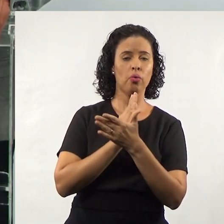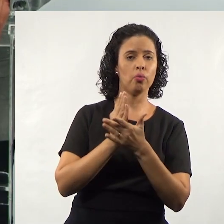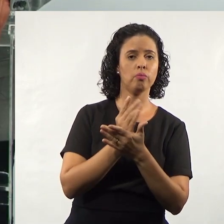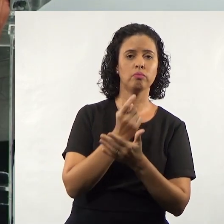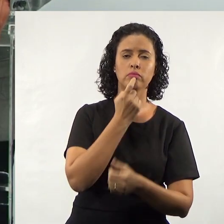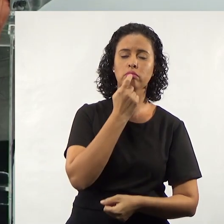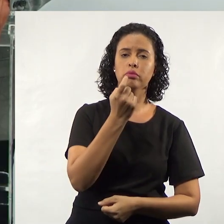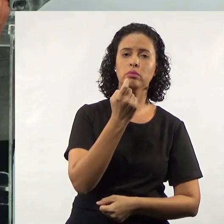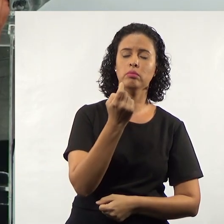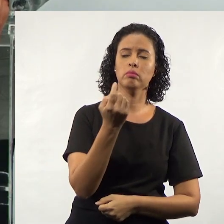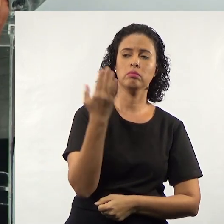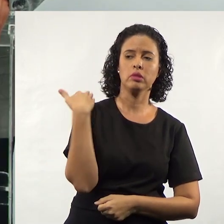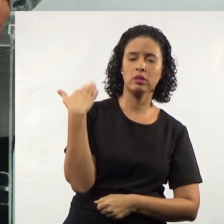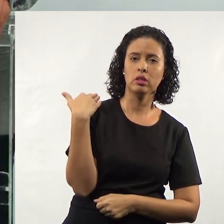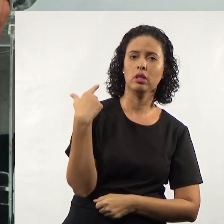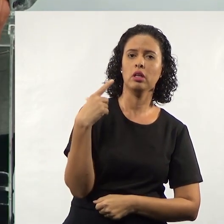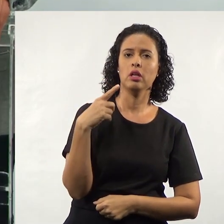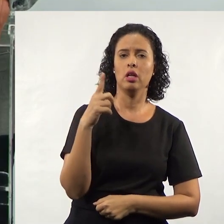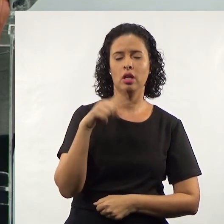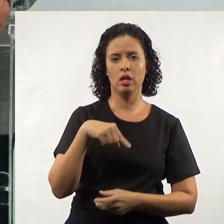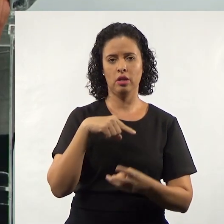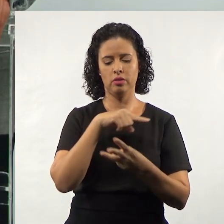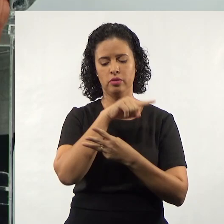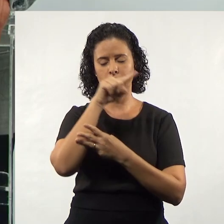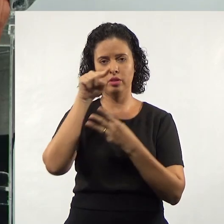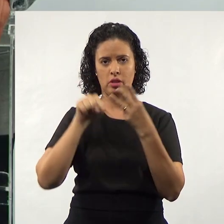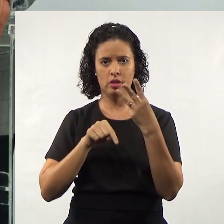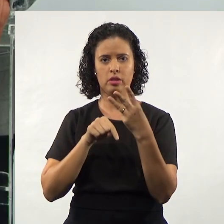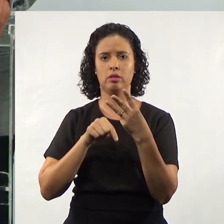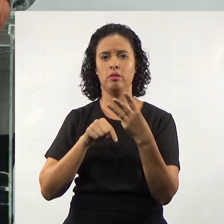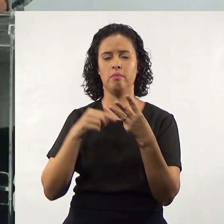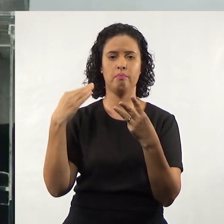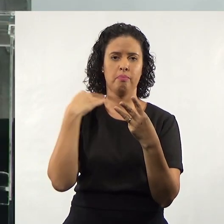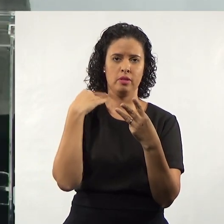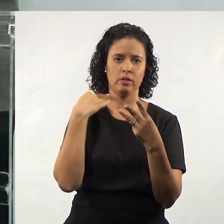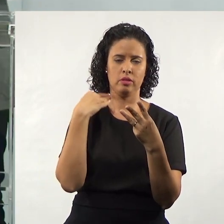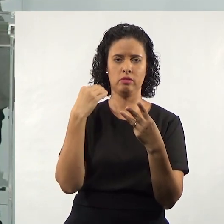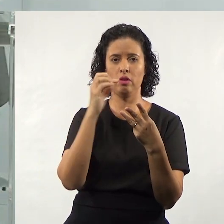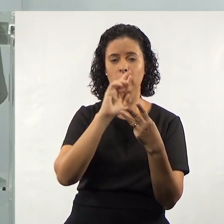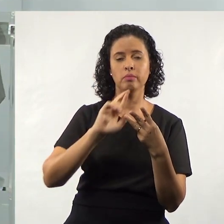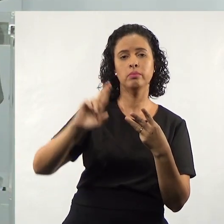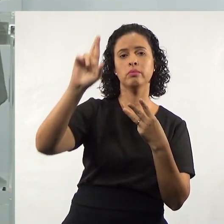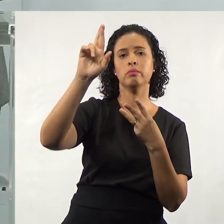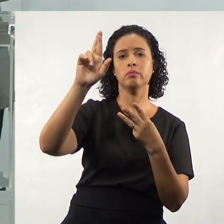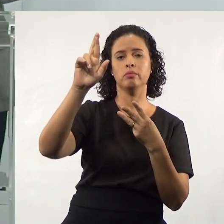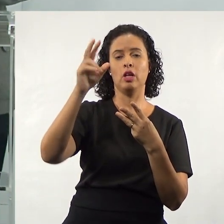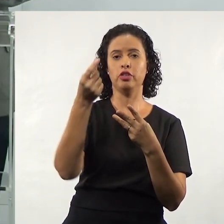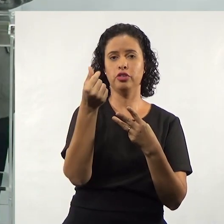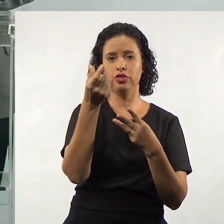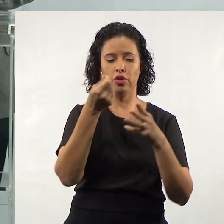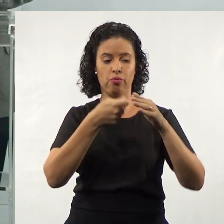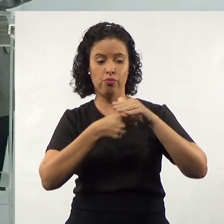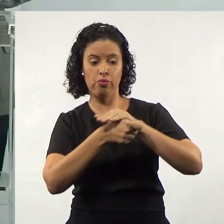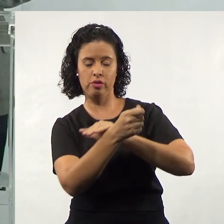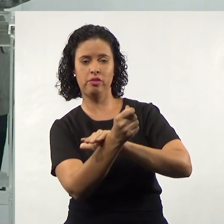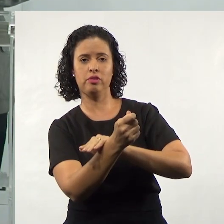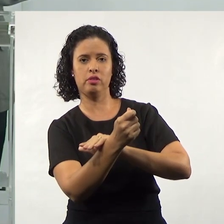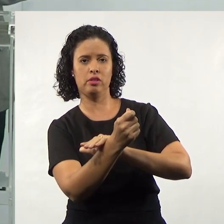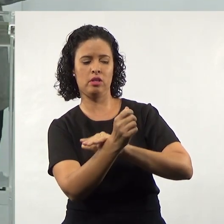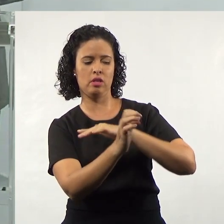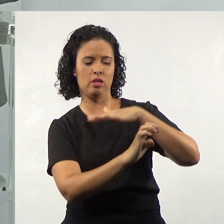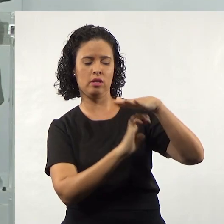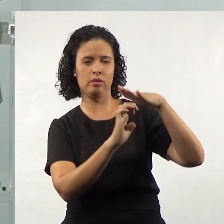estes bancos, tá? Banco do Brasil, Caixa Econômica e BNDES eram responsáveis por financiar,